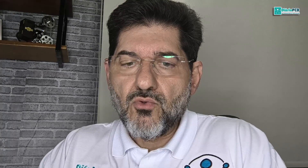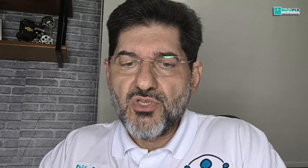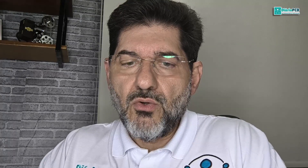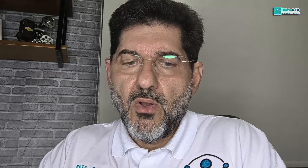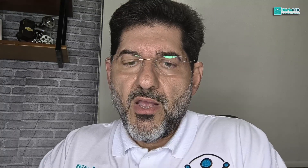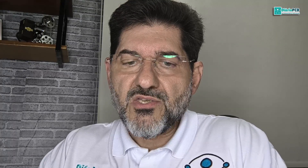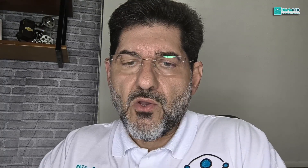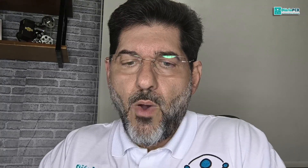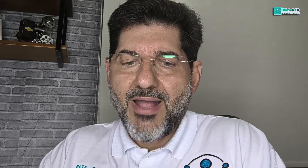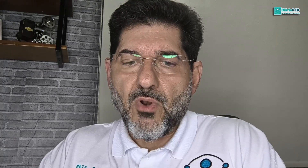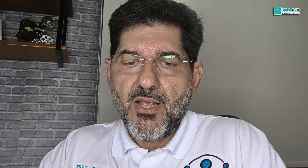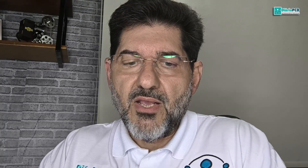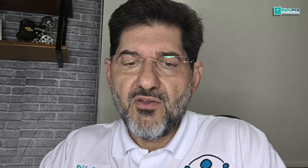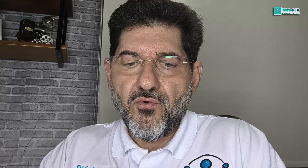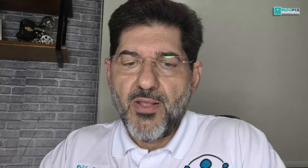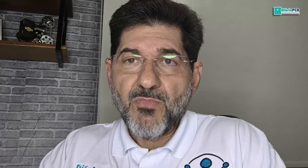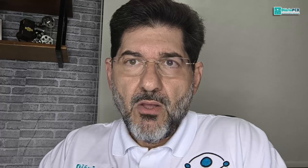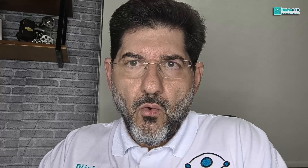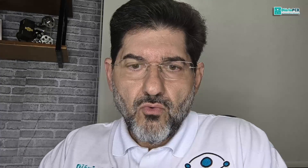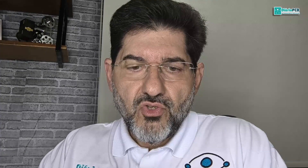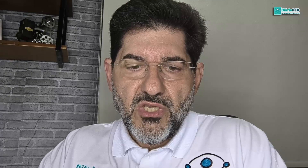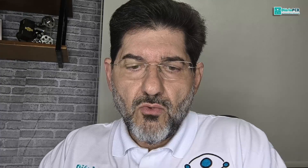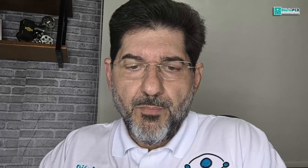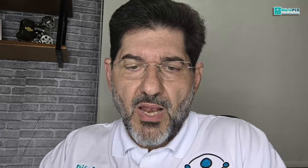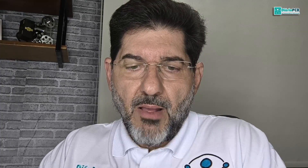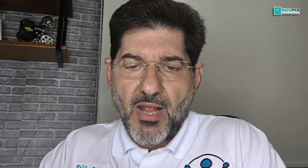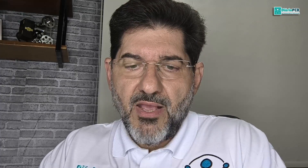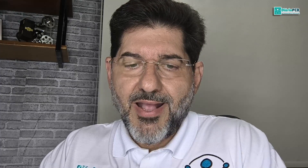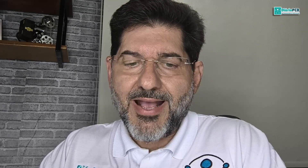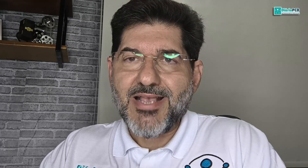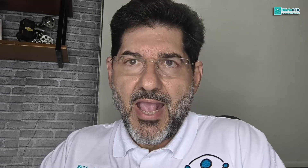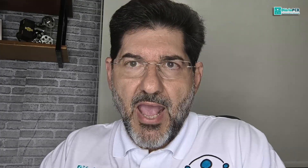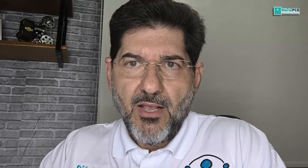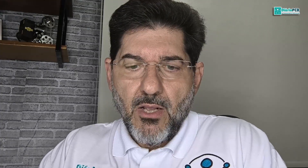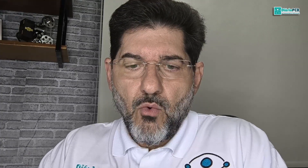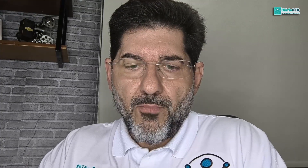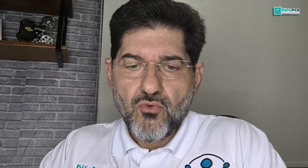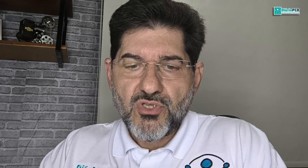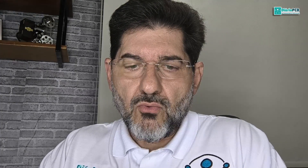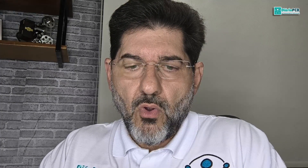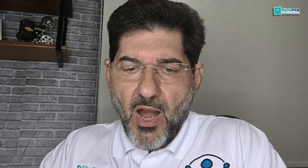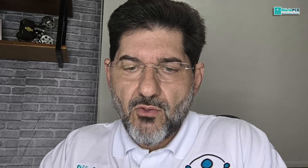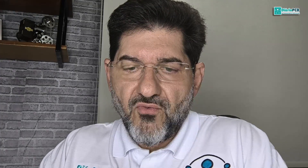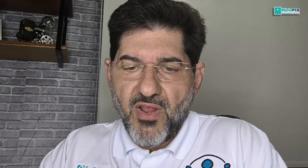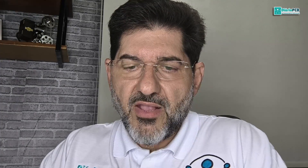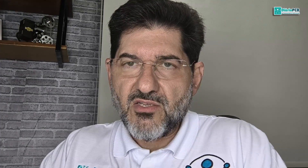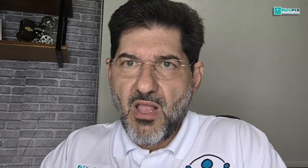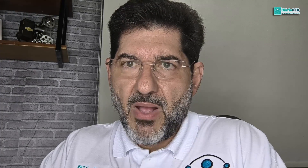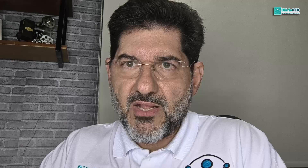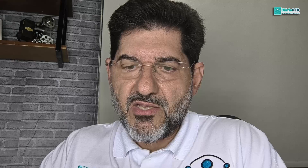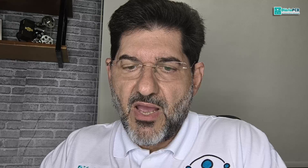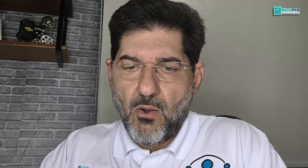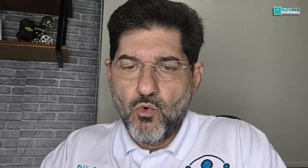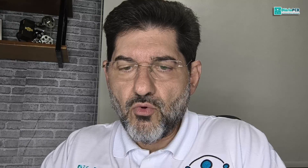que produziu esse quadro aí, que foi conduzido pela Marieta Casarré, com a produção do Cleiton Freitas